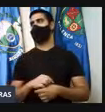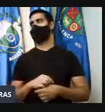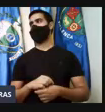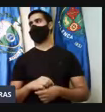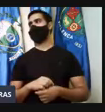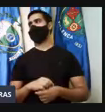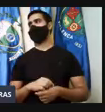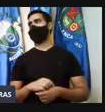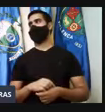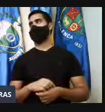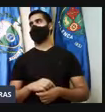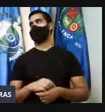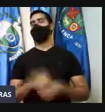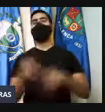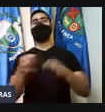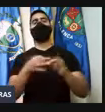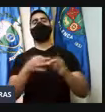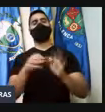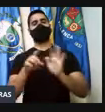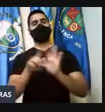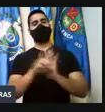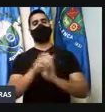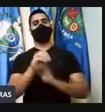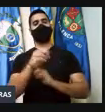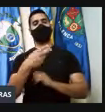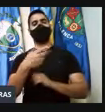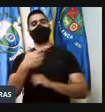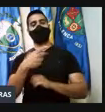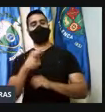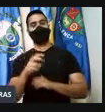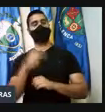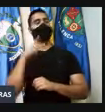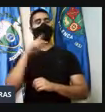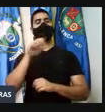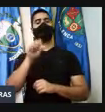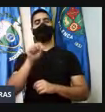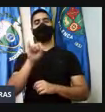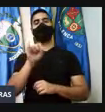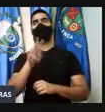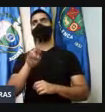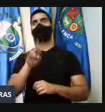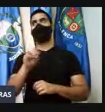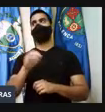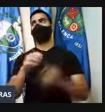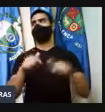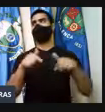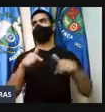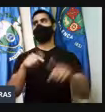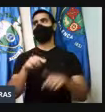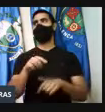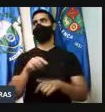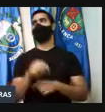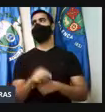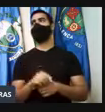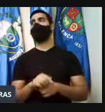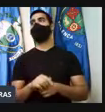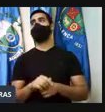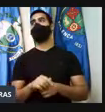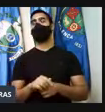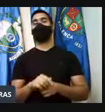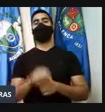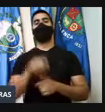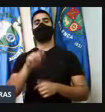Justiça e Redação, projeto de resolução 025, vereador Silvio Rogério Furtado da Graça. Fica concedido o título benemérito municipal a